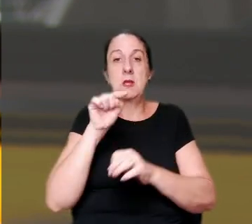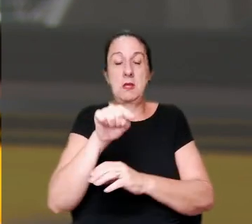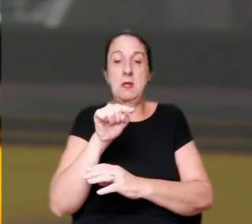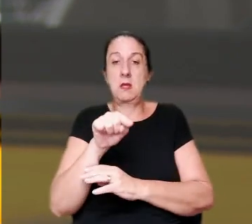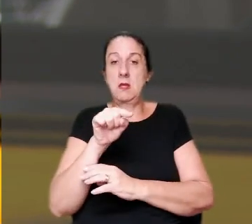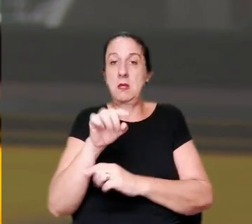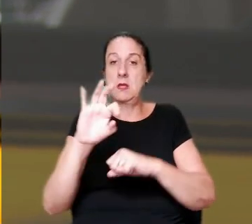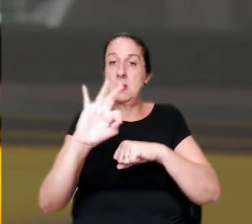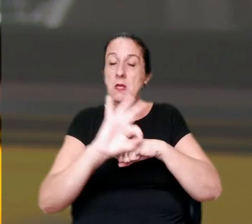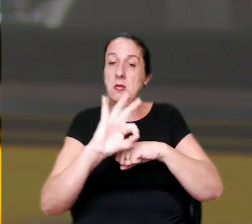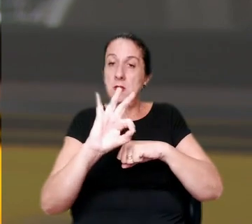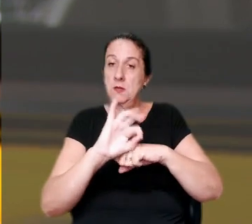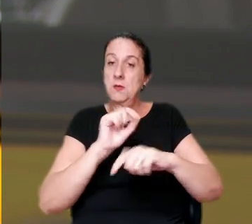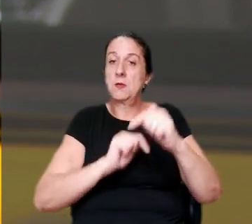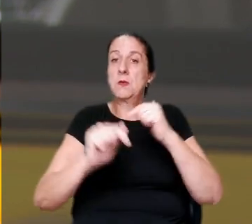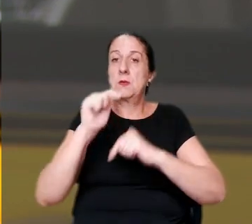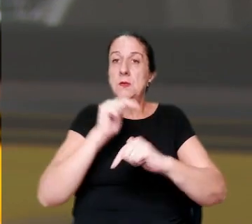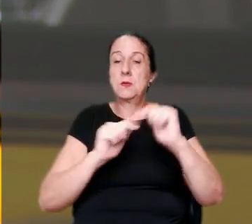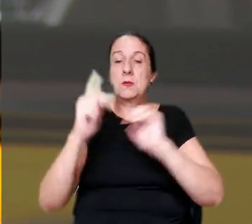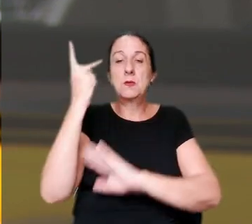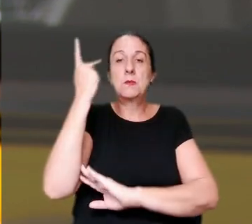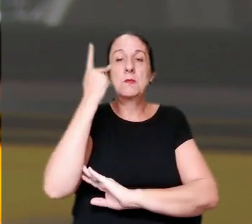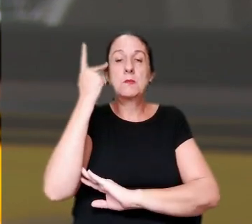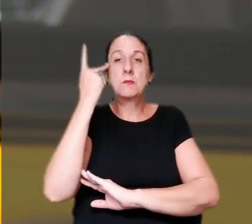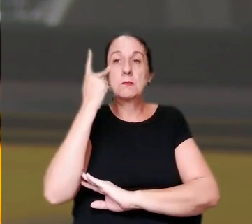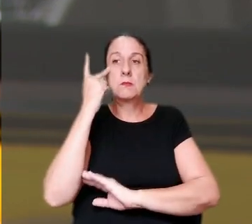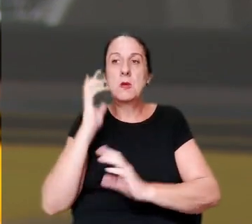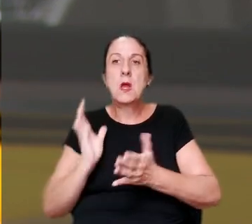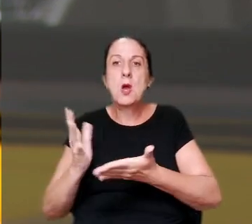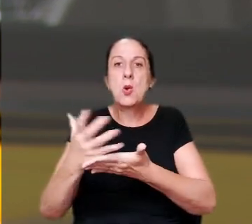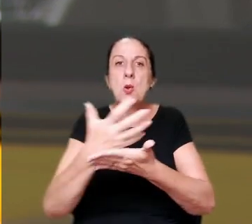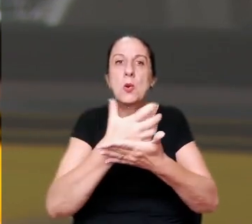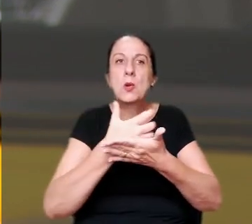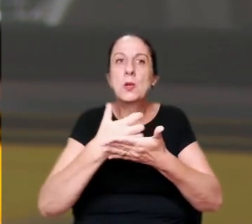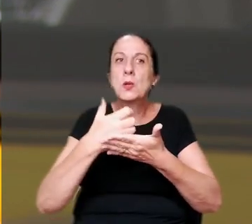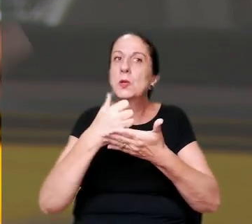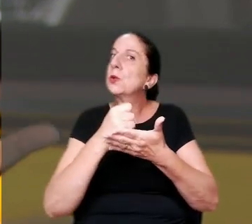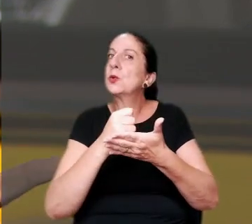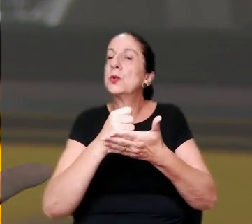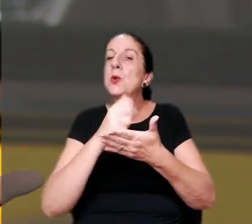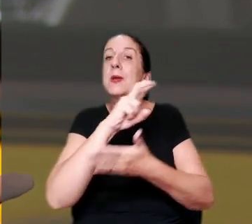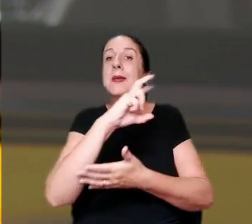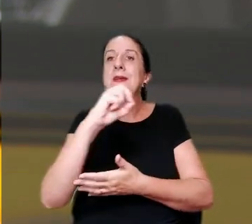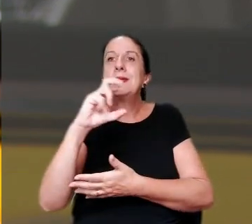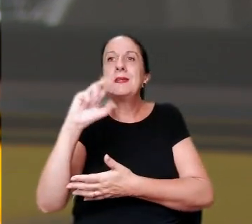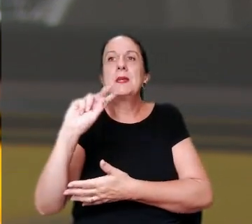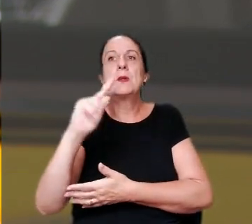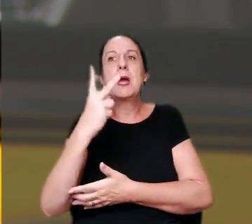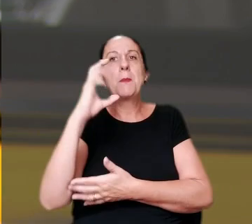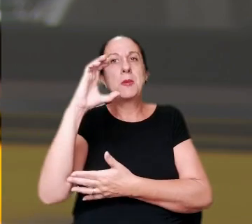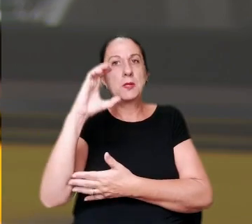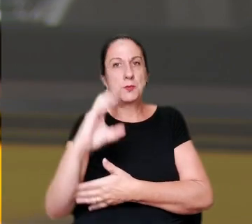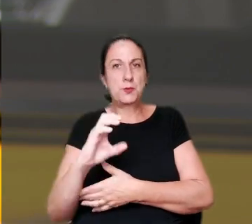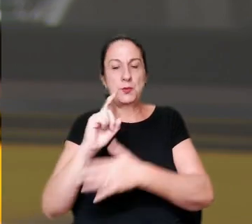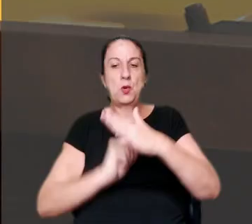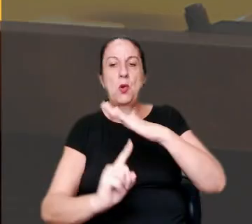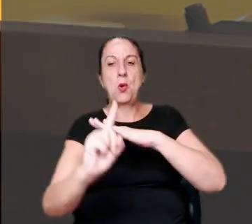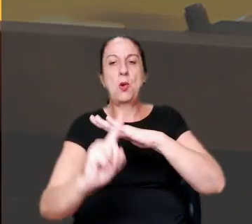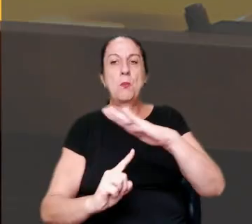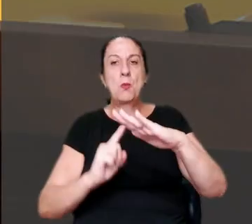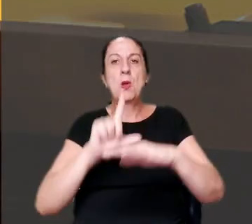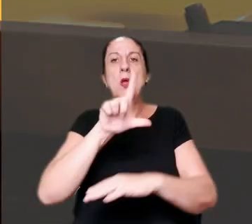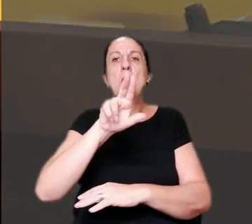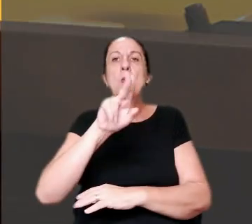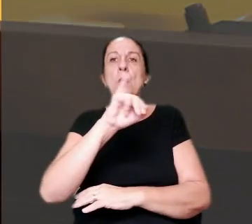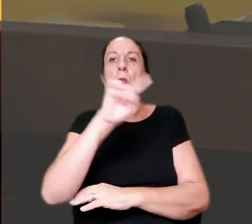tanto que esse advogado trabalhista de São Paulo coletou 500 habeas corpus que Luiz Gama precisou. Então, eu me